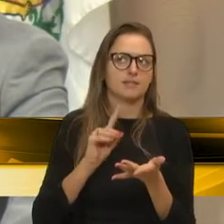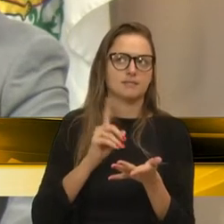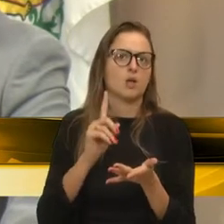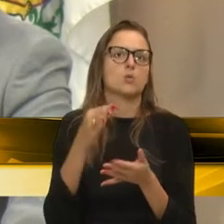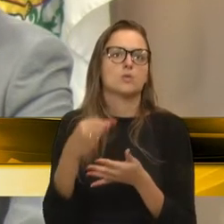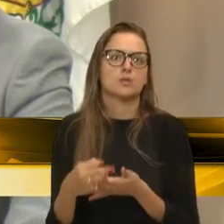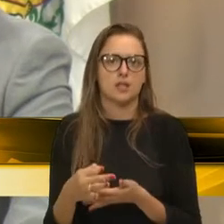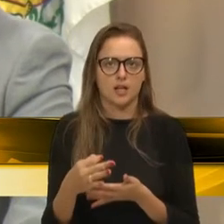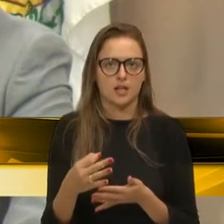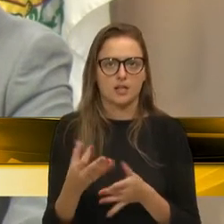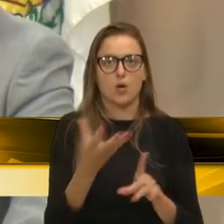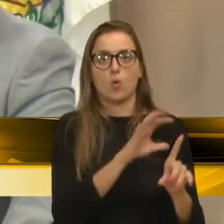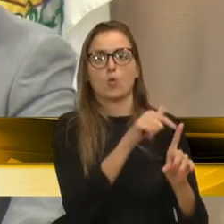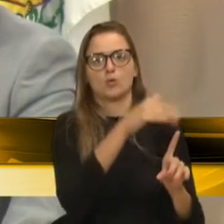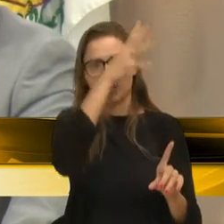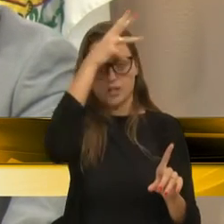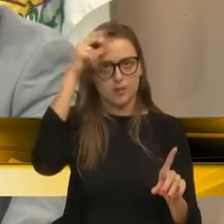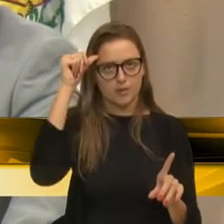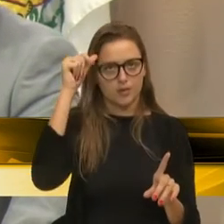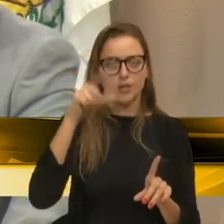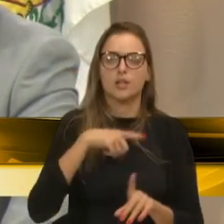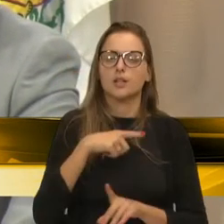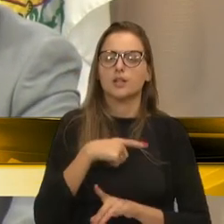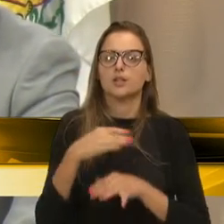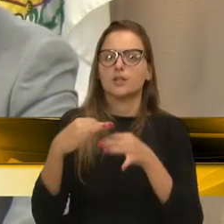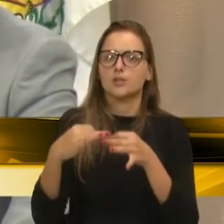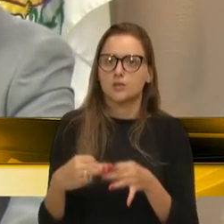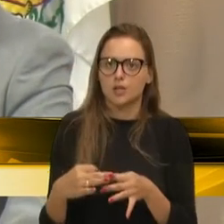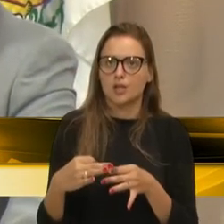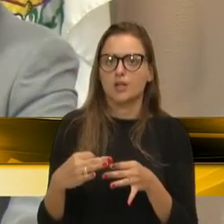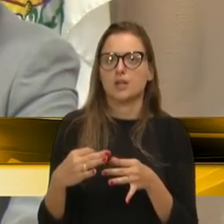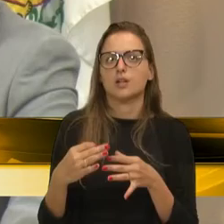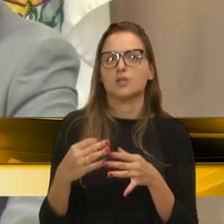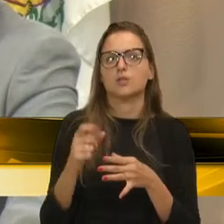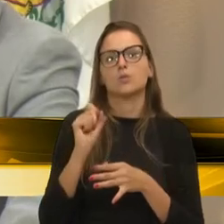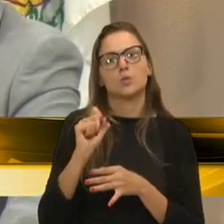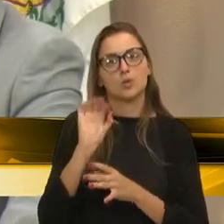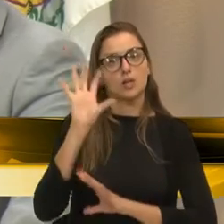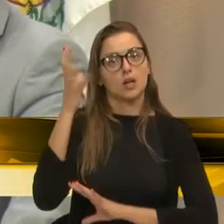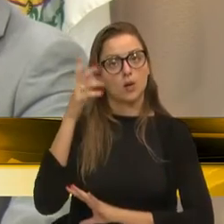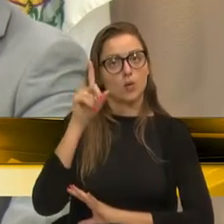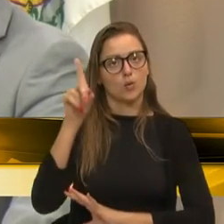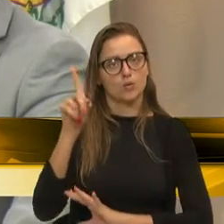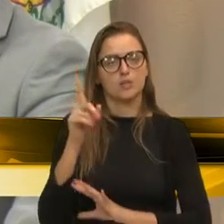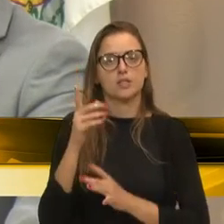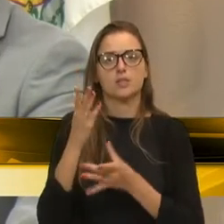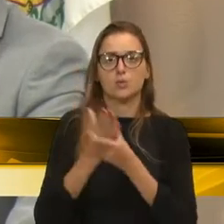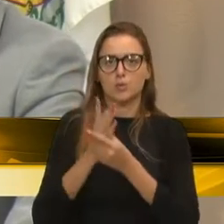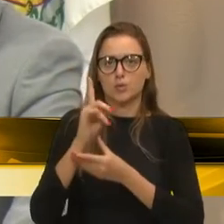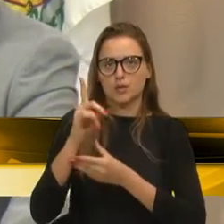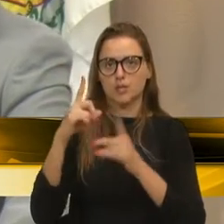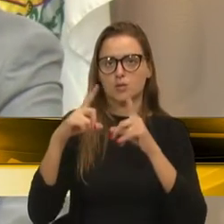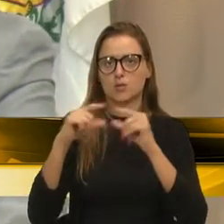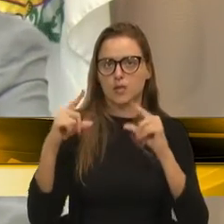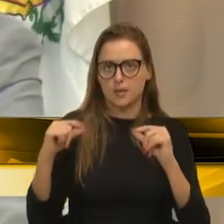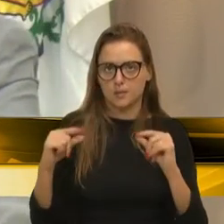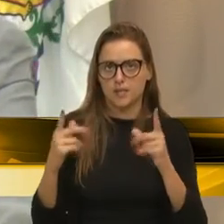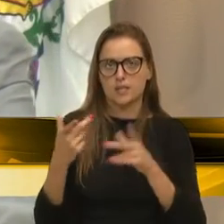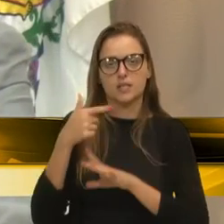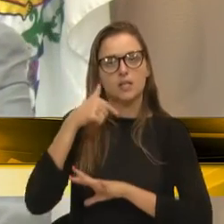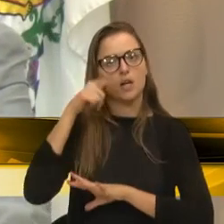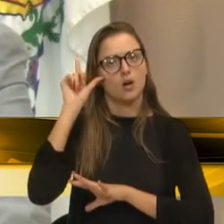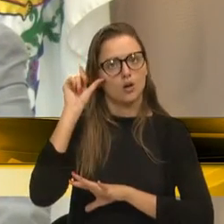ao município. Então, eu tenho certeza que essa movimentação que aconteceu ontem lá em Brasília, ela pode ter,